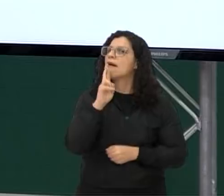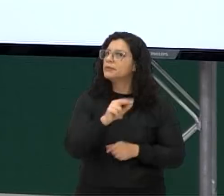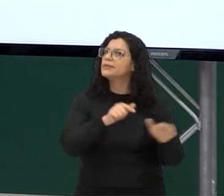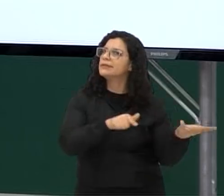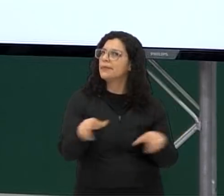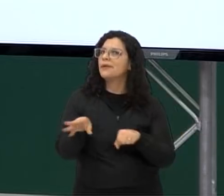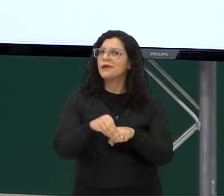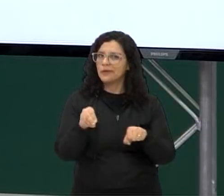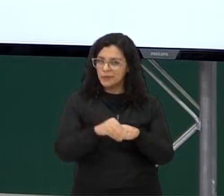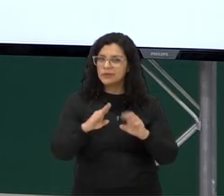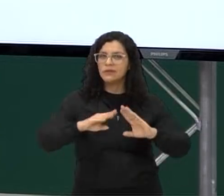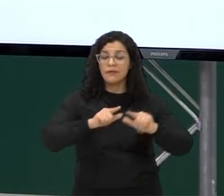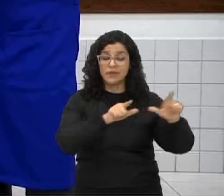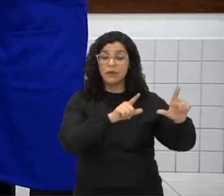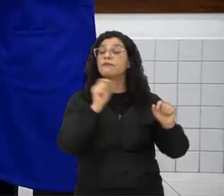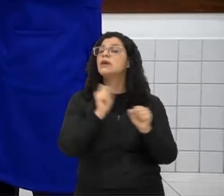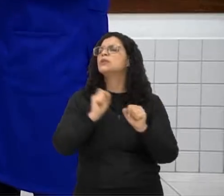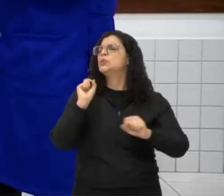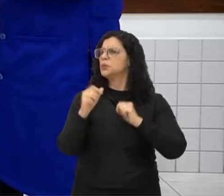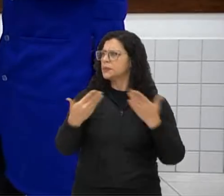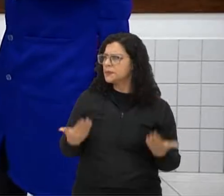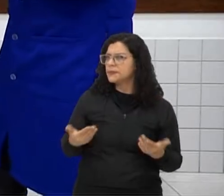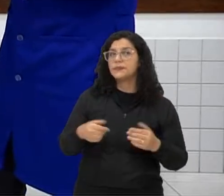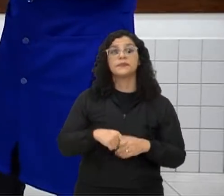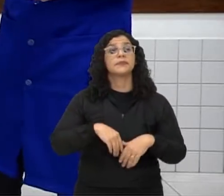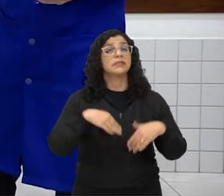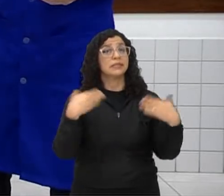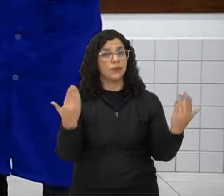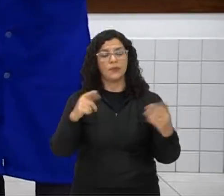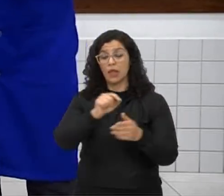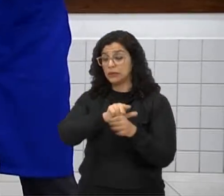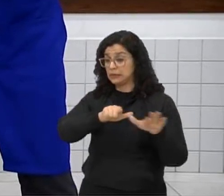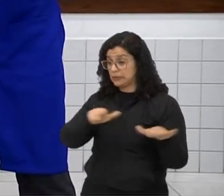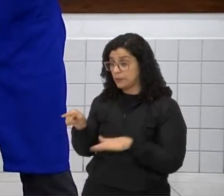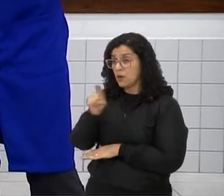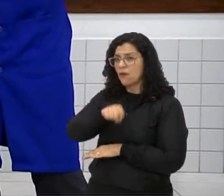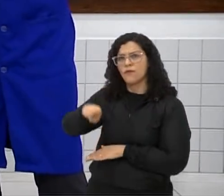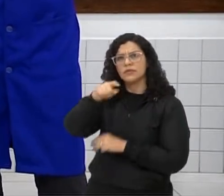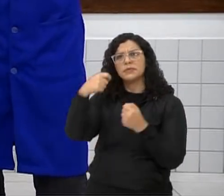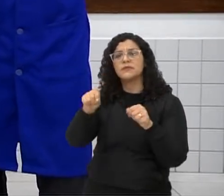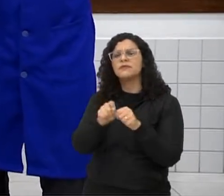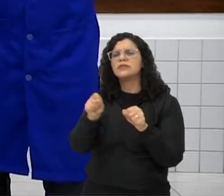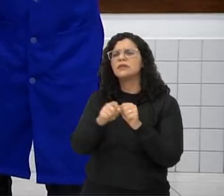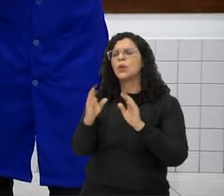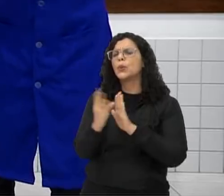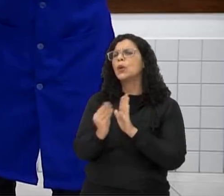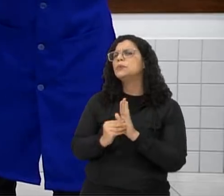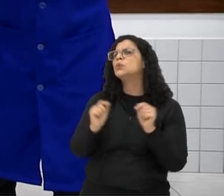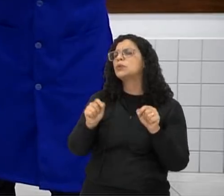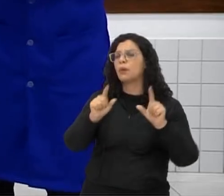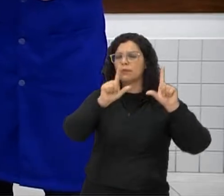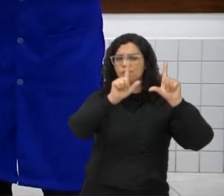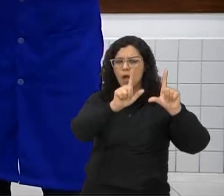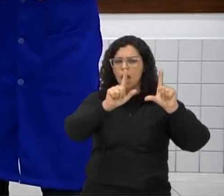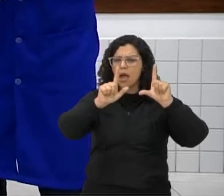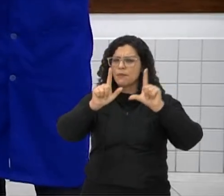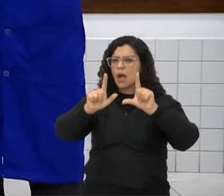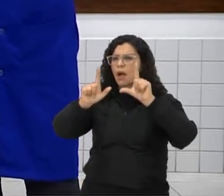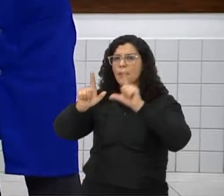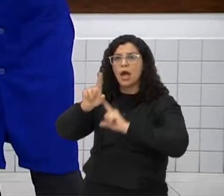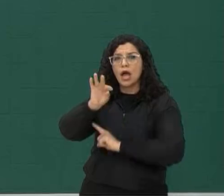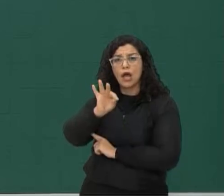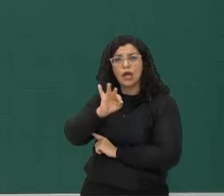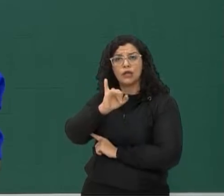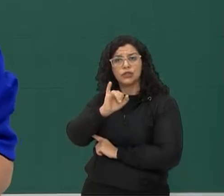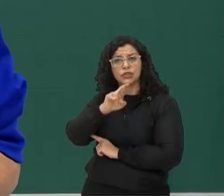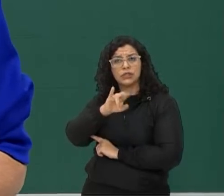Semana do Conhecimento, que era a produção do que mesmo, professor? Então, nessa semana, vocês deveriam produzir uma tirinha, tá?